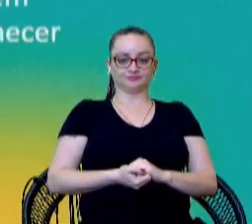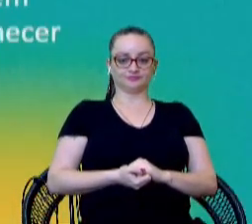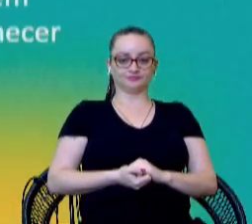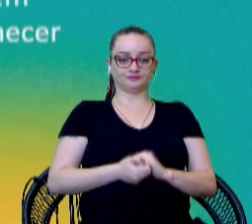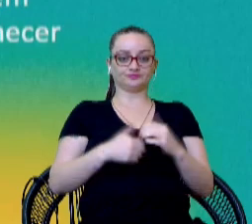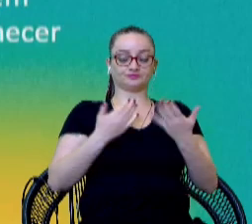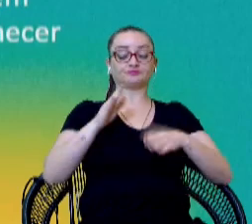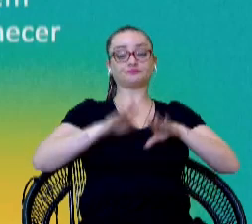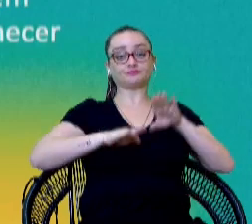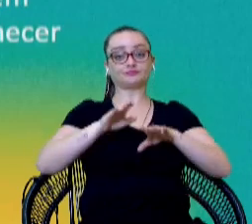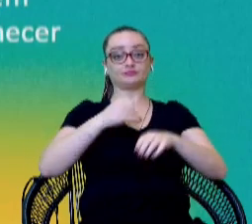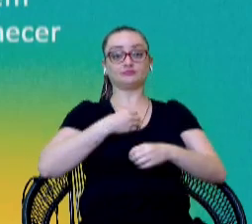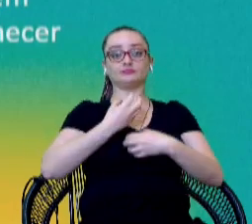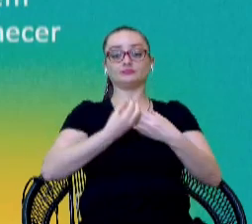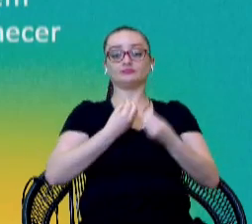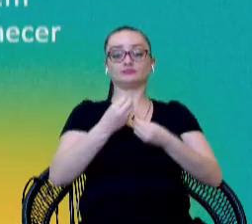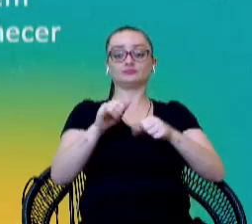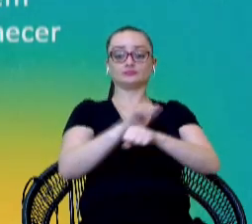muito da estratégia que vocês têm.